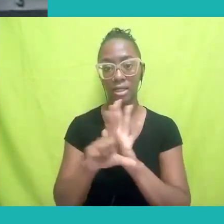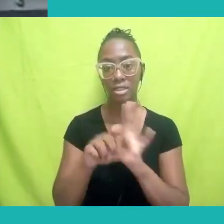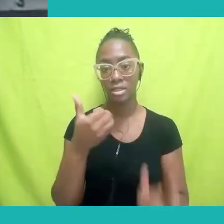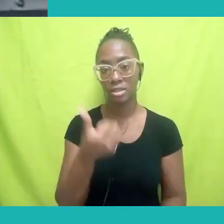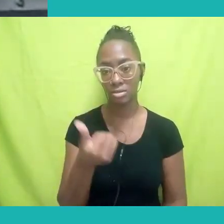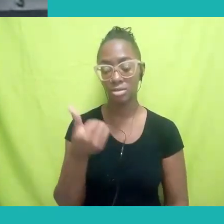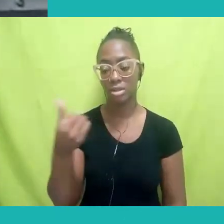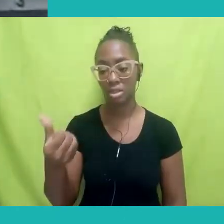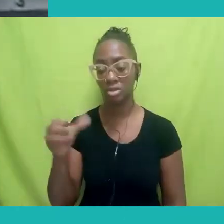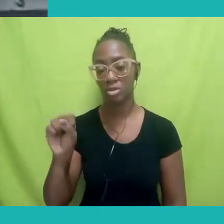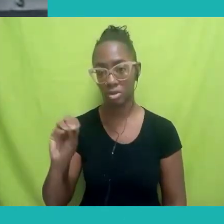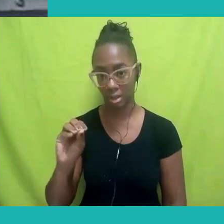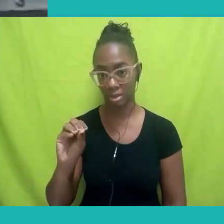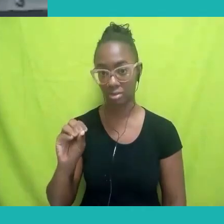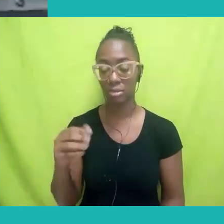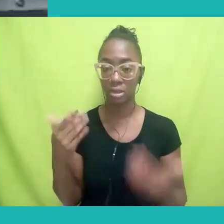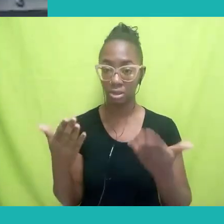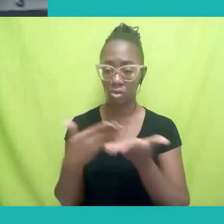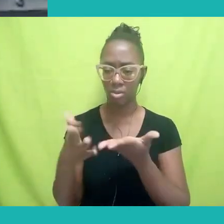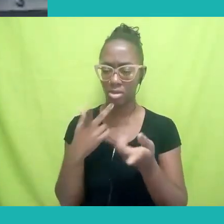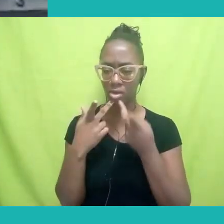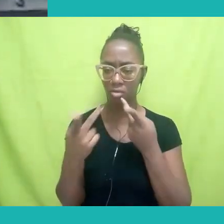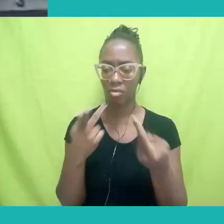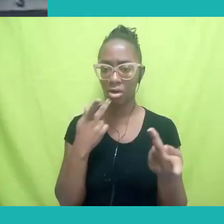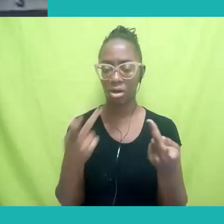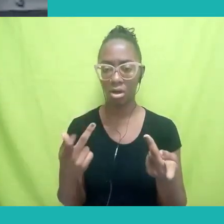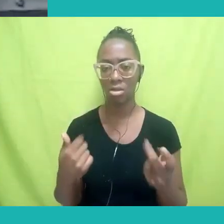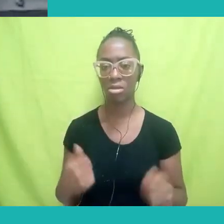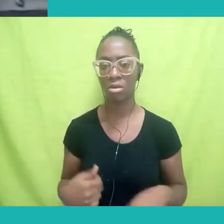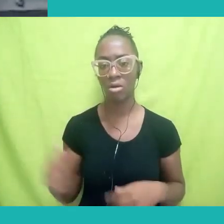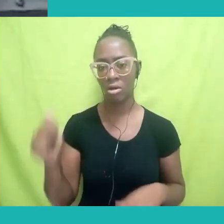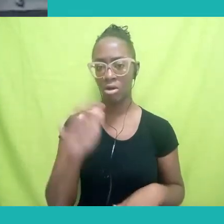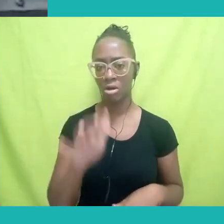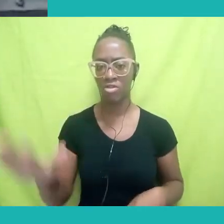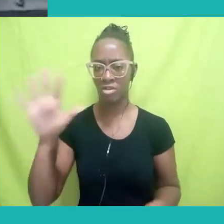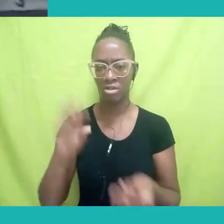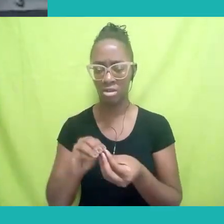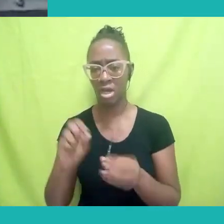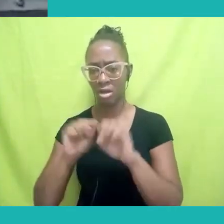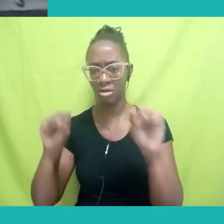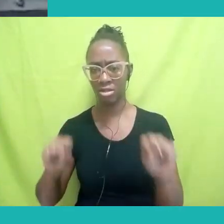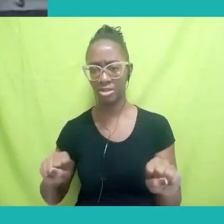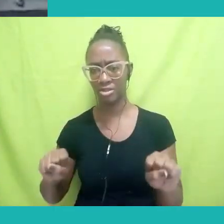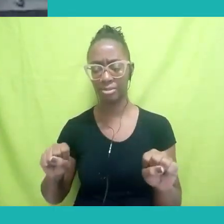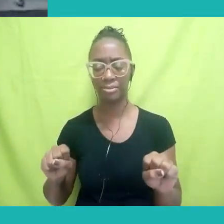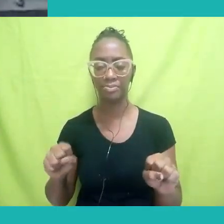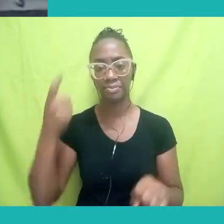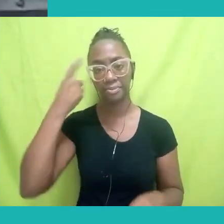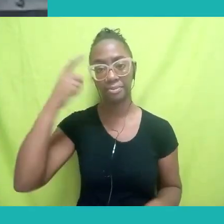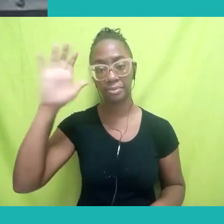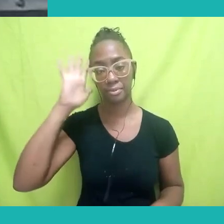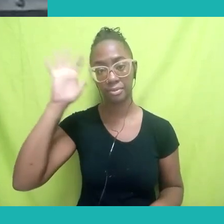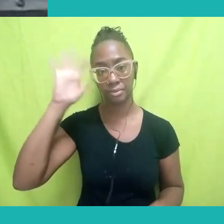vai começar abordando os aspectos gerais desse sistema. E a ideia,